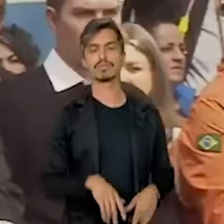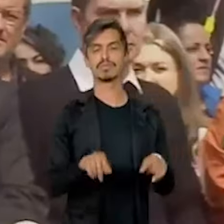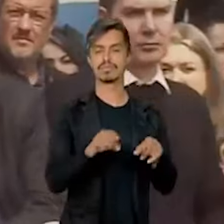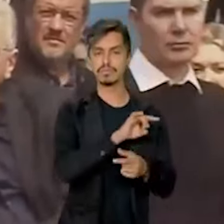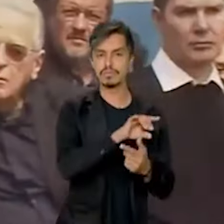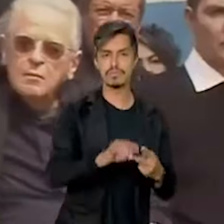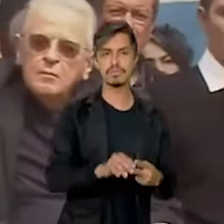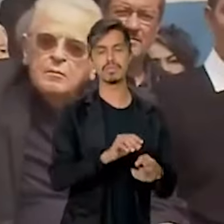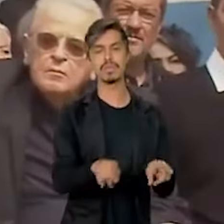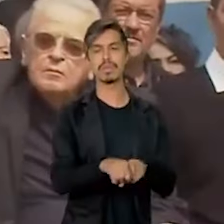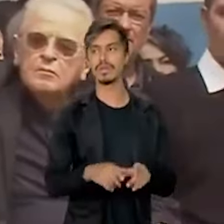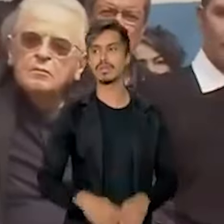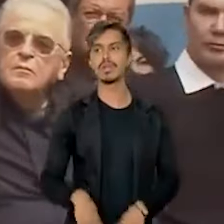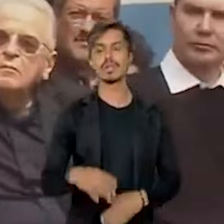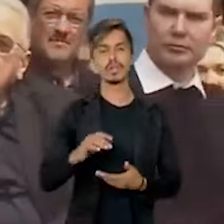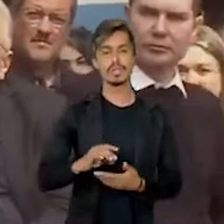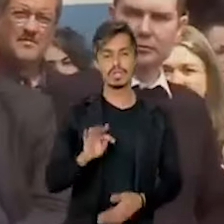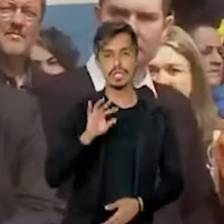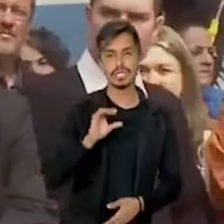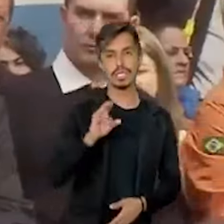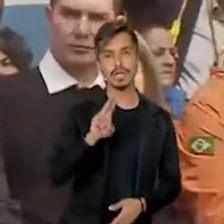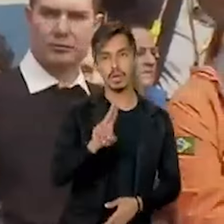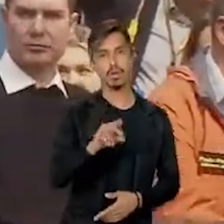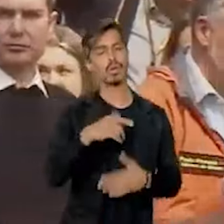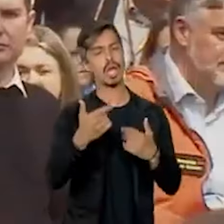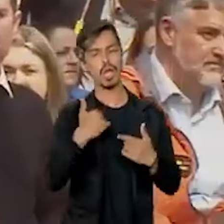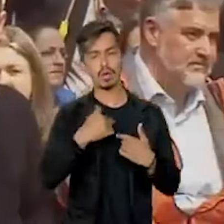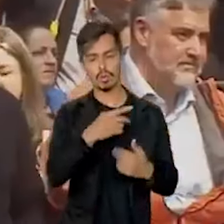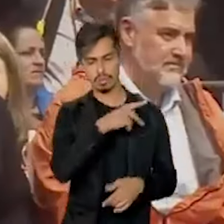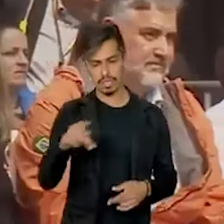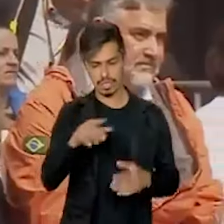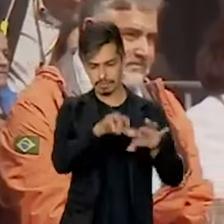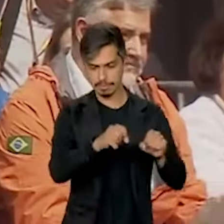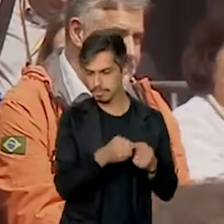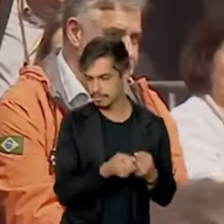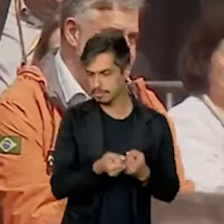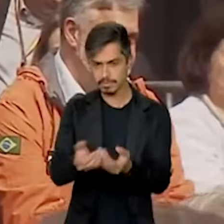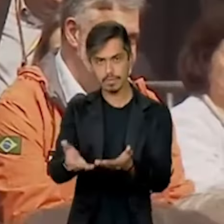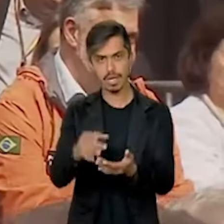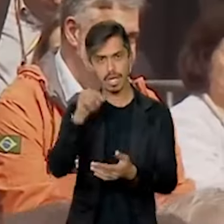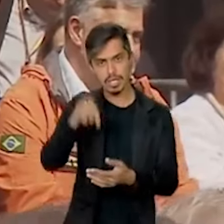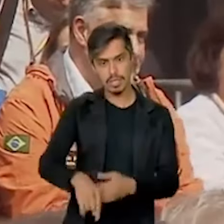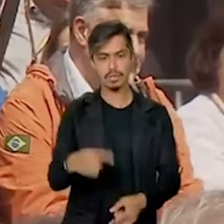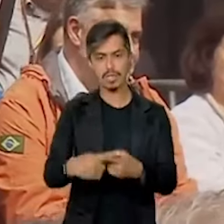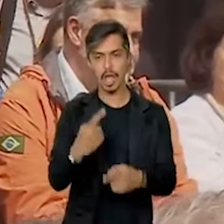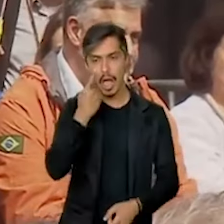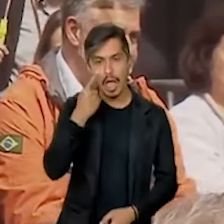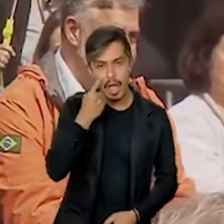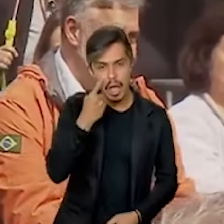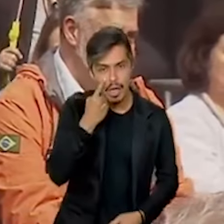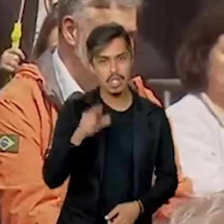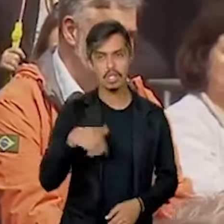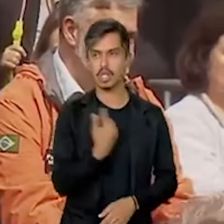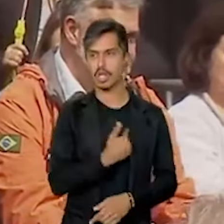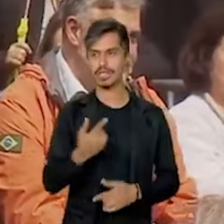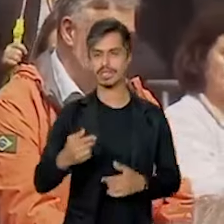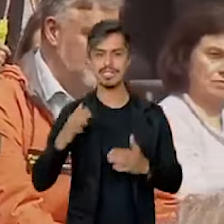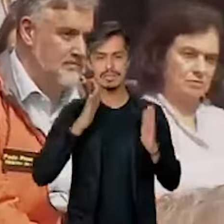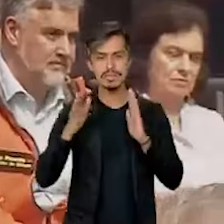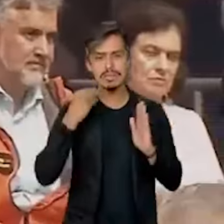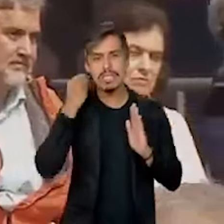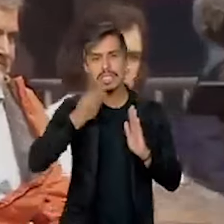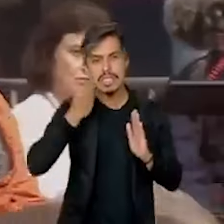Contas da União, porque eu queria que ele soubesse que a gente estava vivendo um momento excepcional neste estado, que a